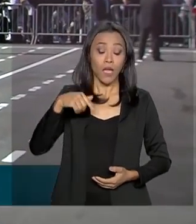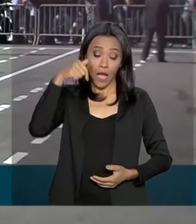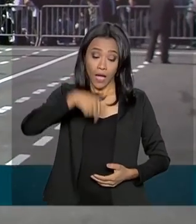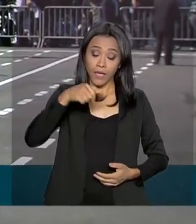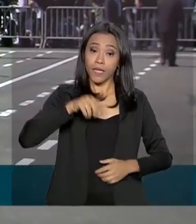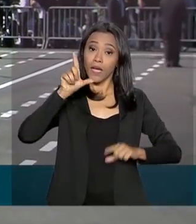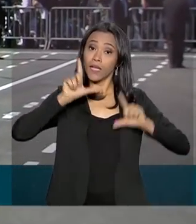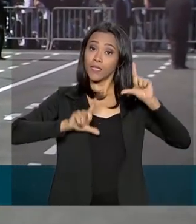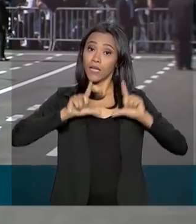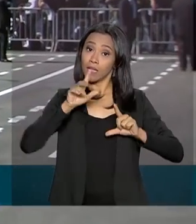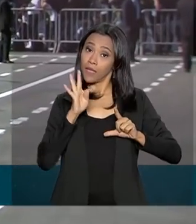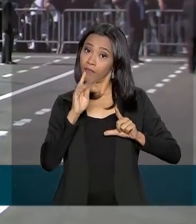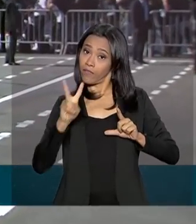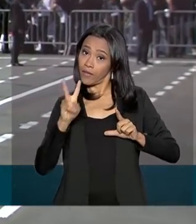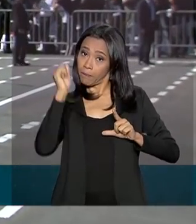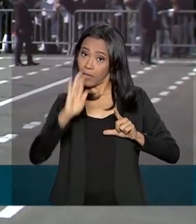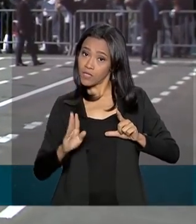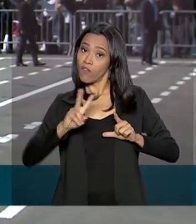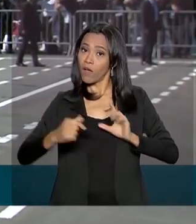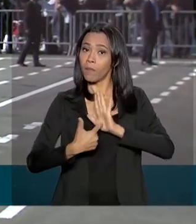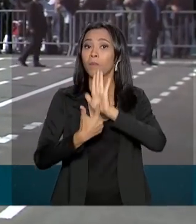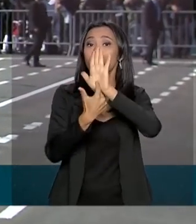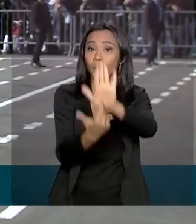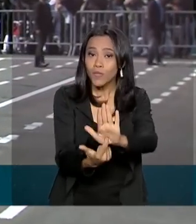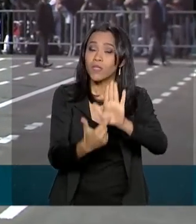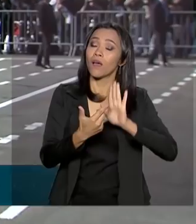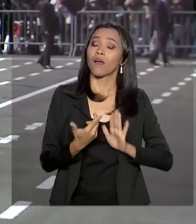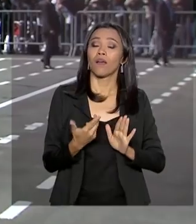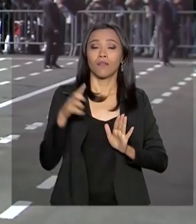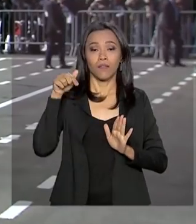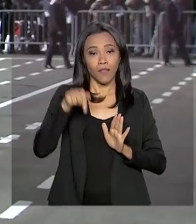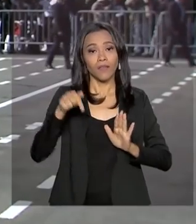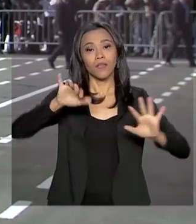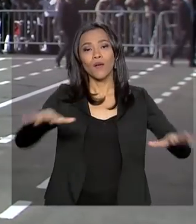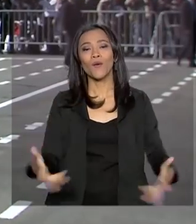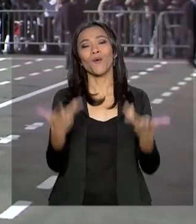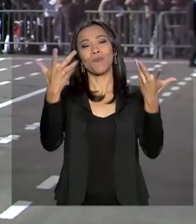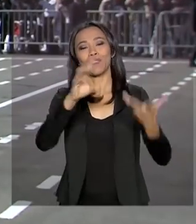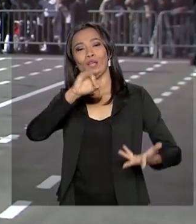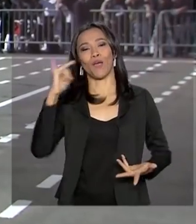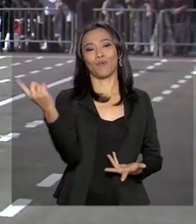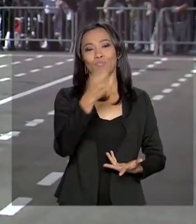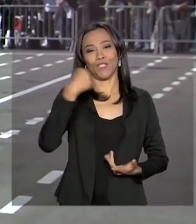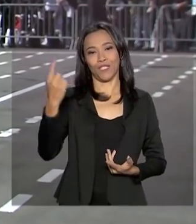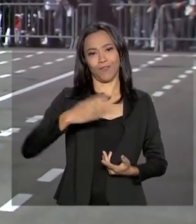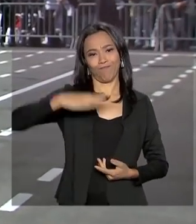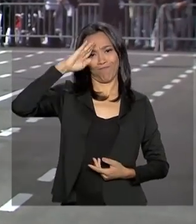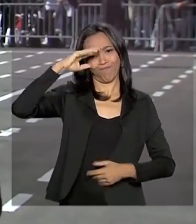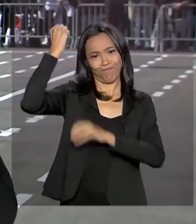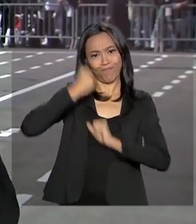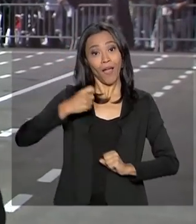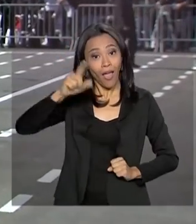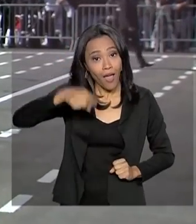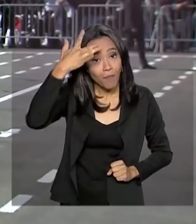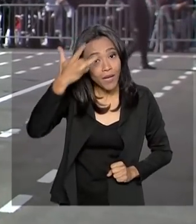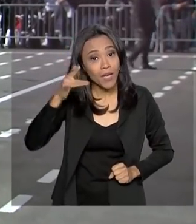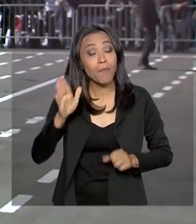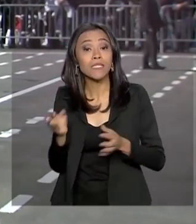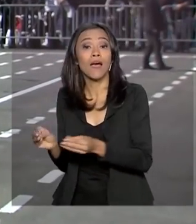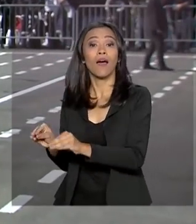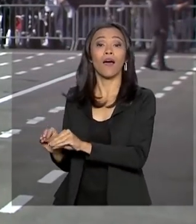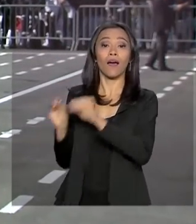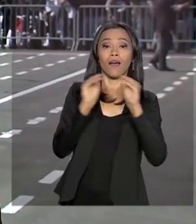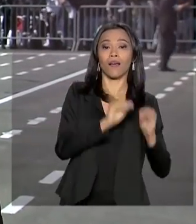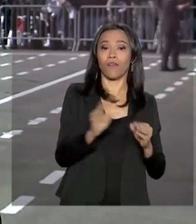vai transmitir a solenidade ao vivo desta comemoração ao Dia do Exército, que é amanhã, mas que foi antecipada para